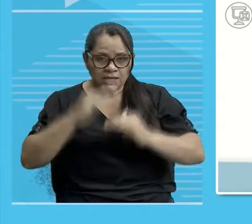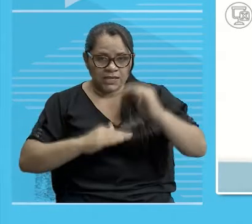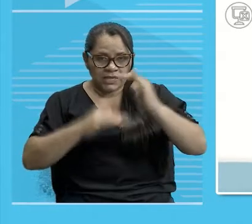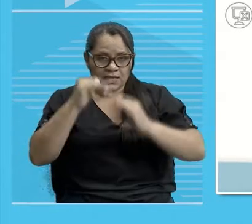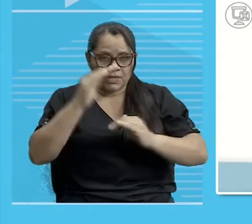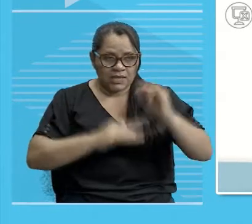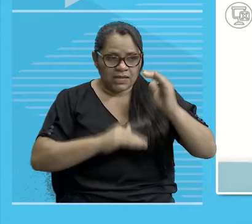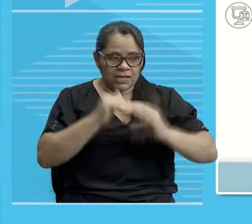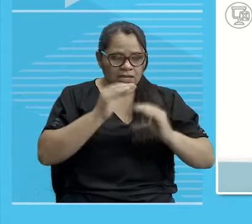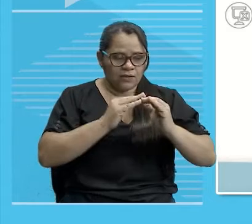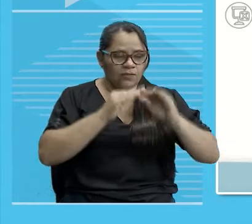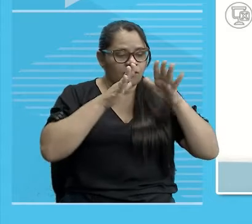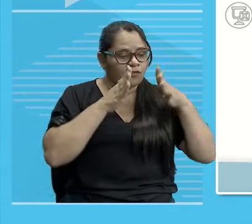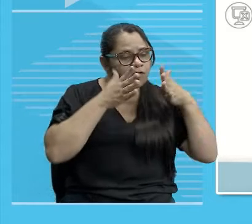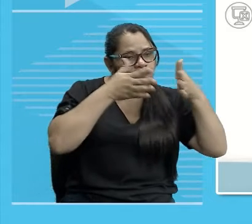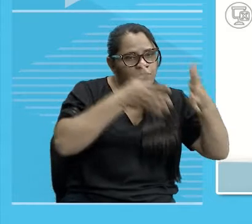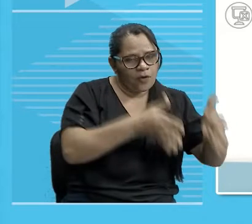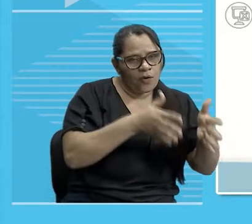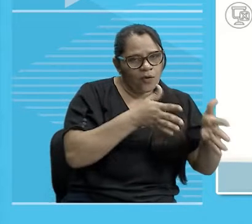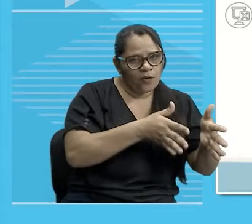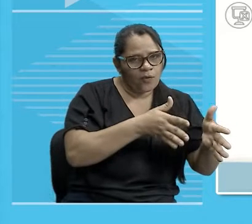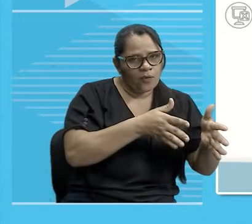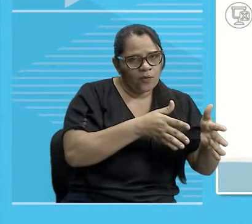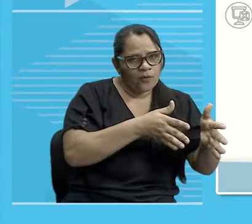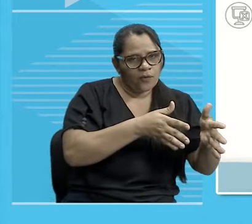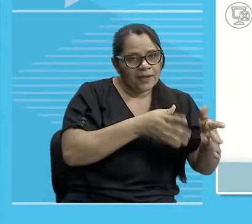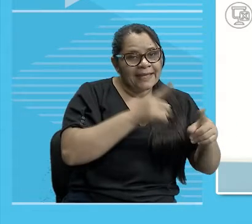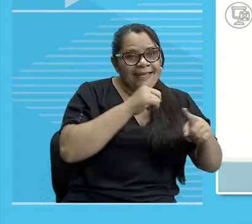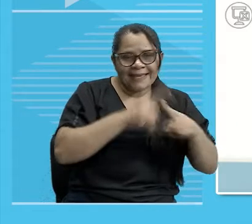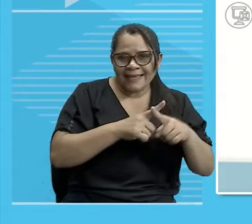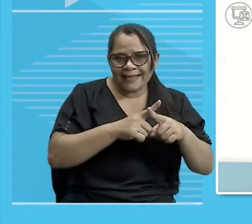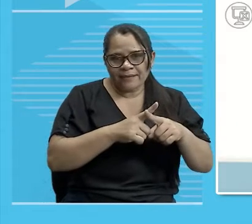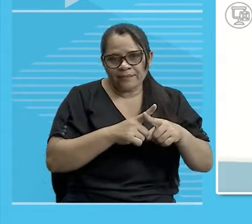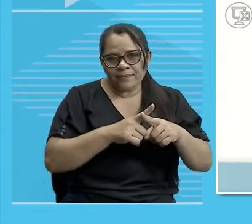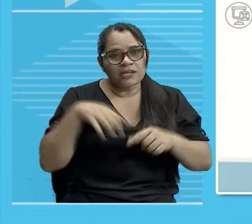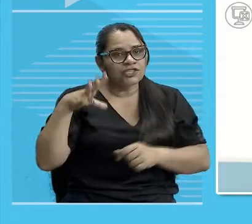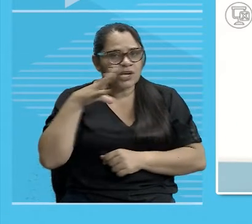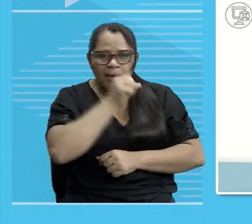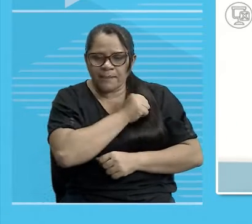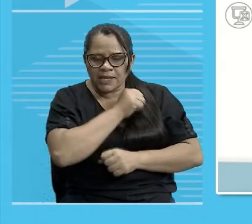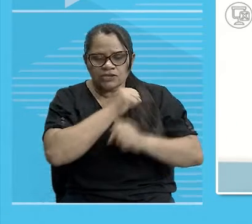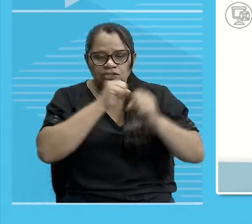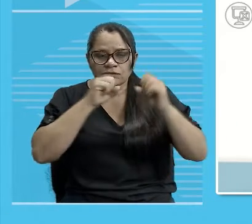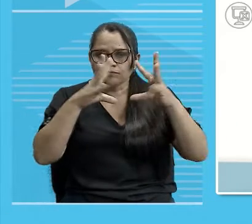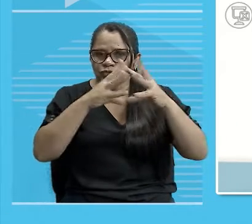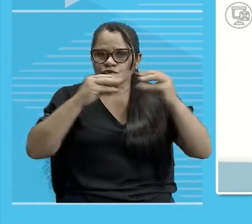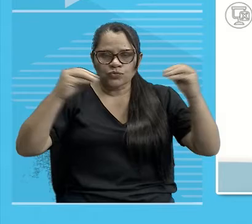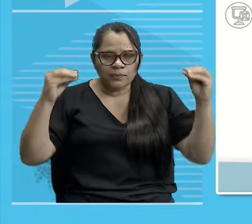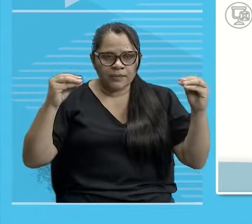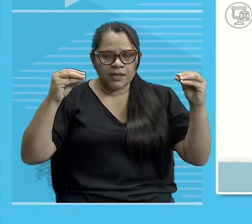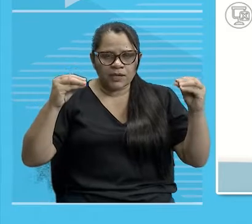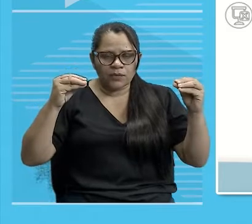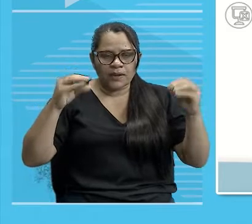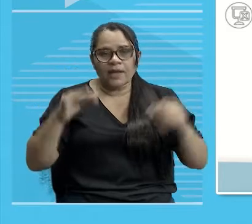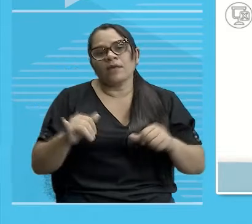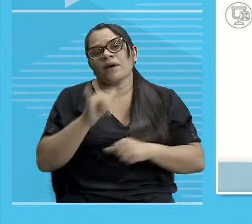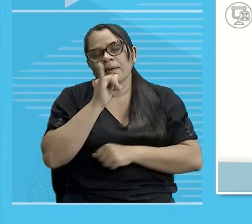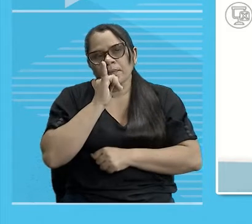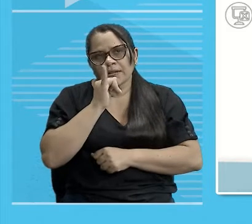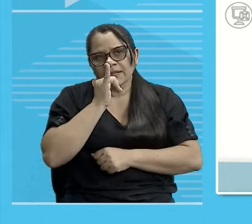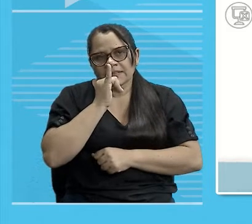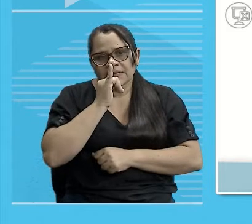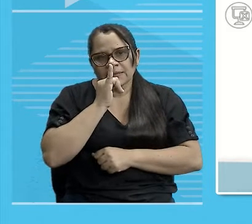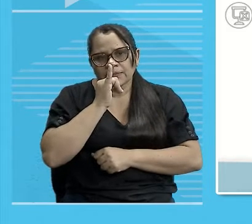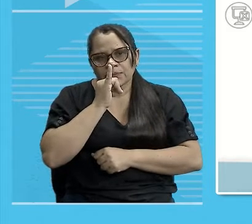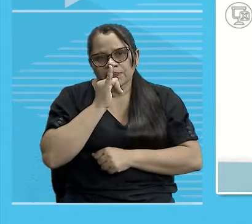alta e que ela desapareceu era uma profissão que por exemplo as cidades